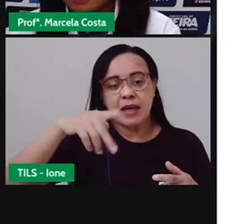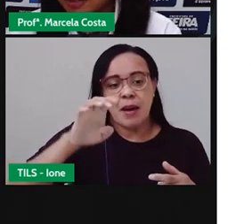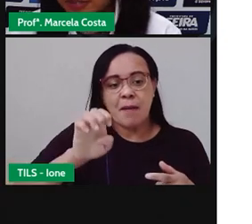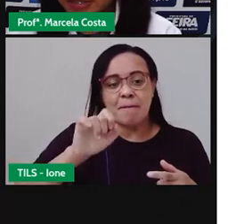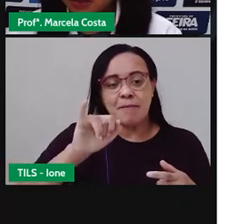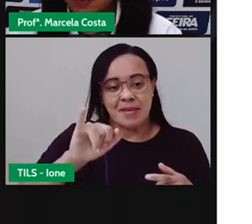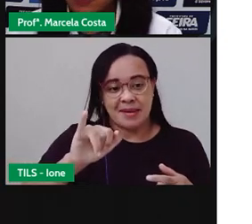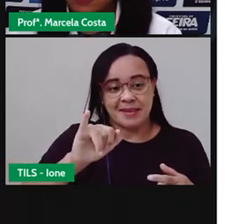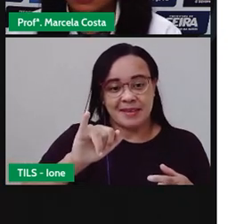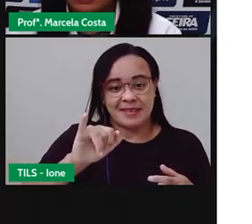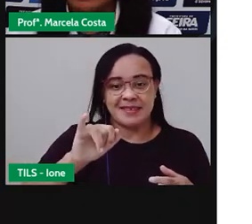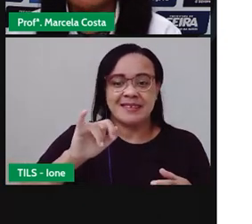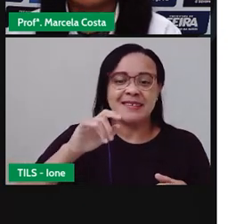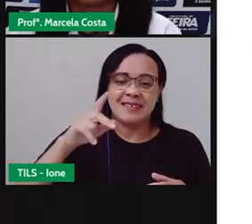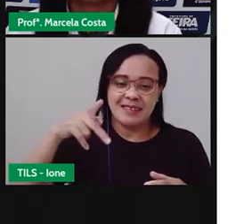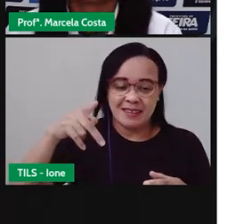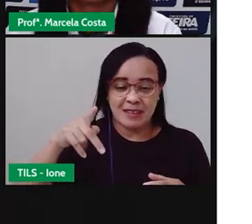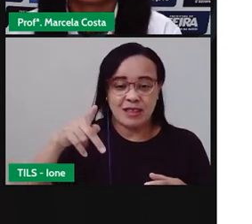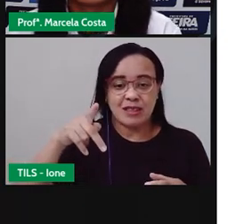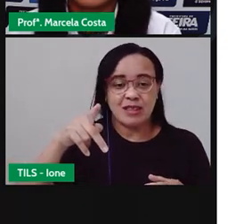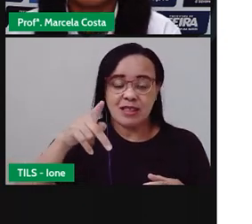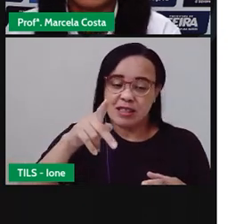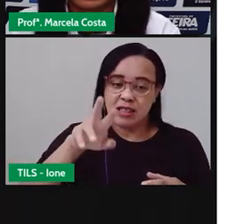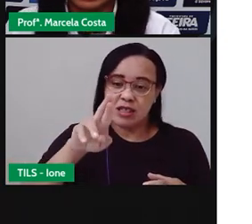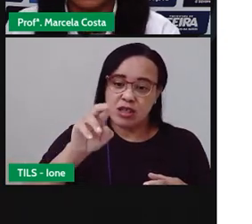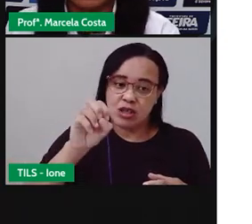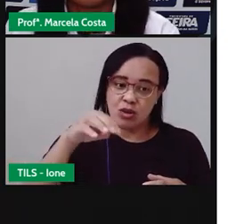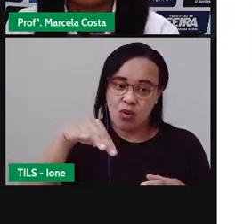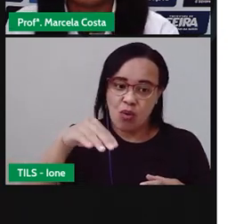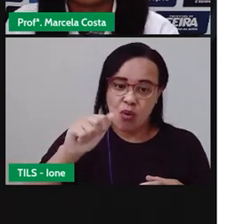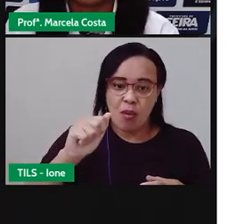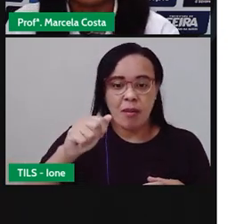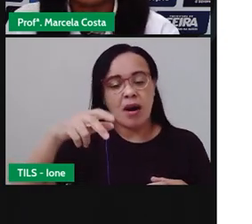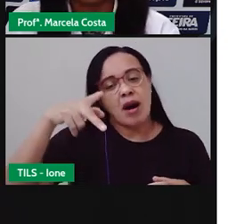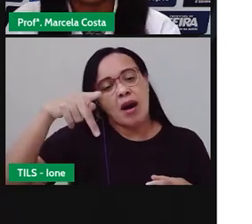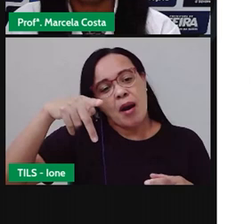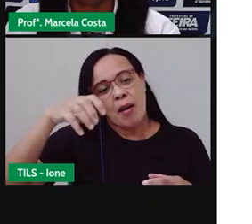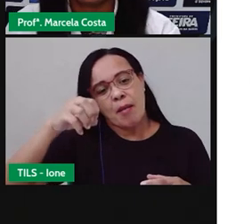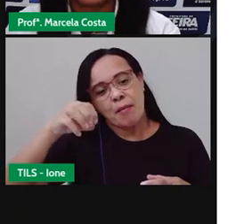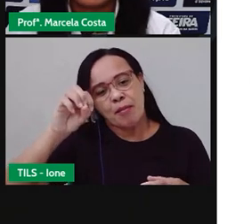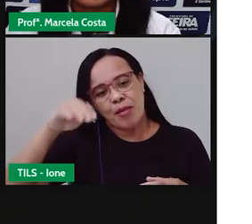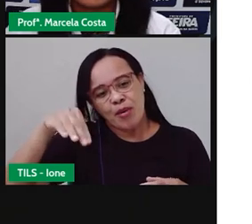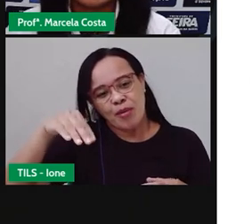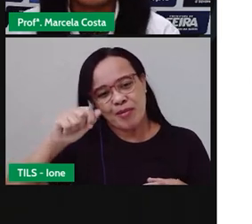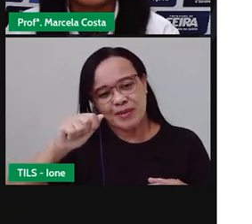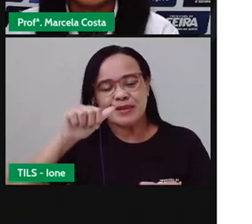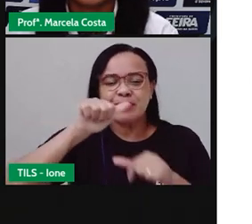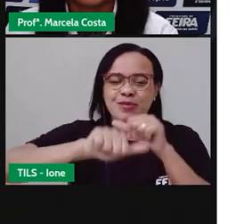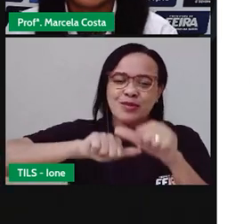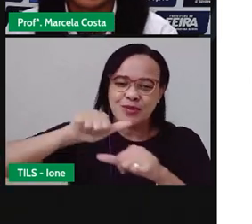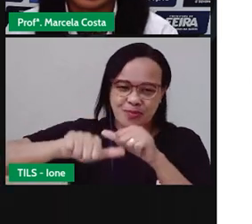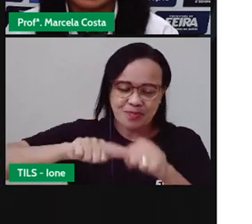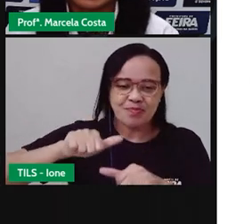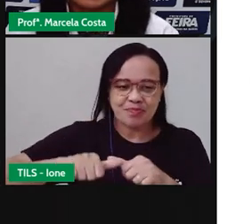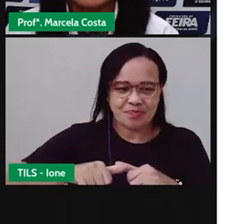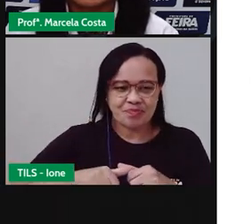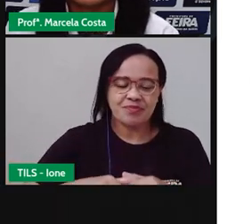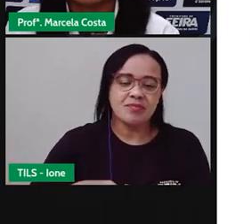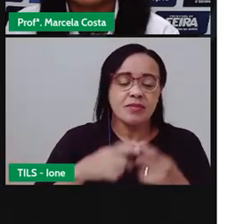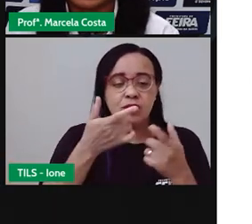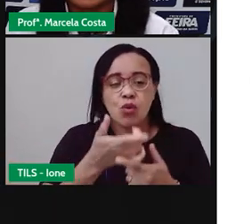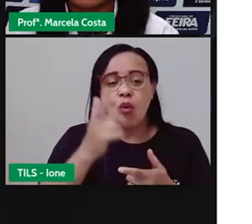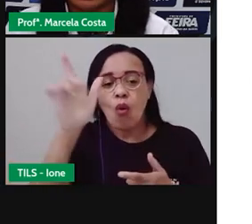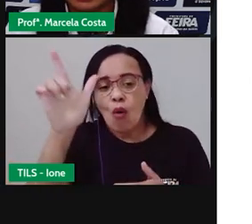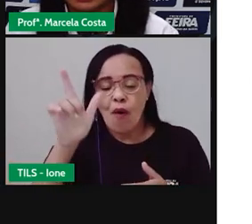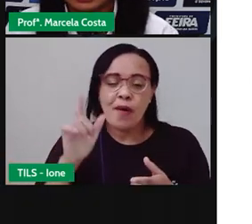e agora vamos fazer com outro trava-língua é um tigre dois tigres